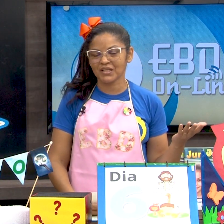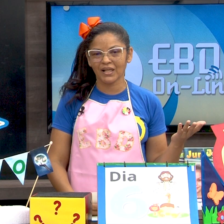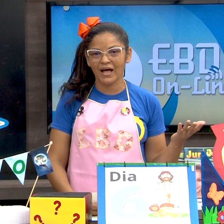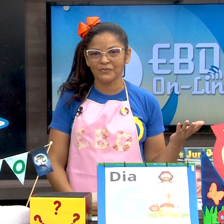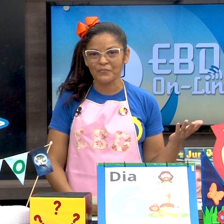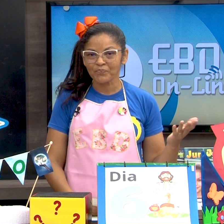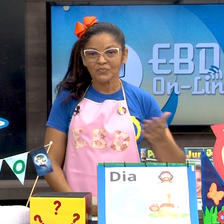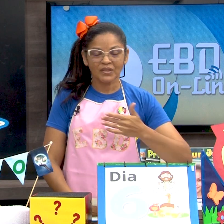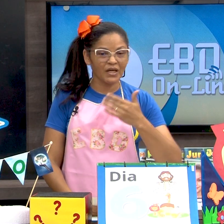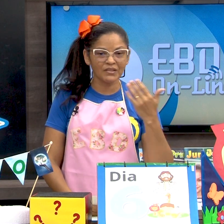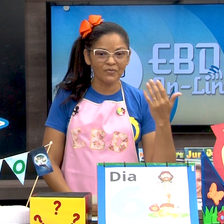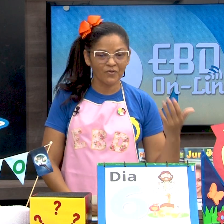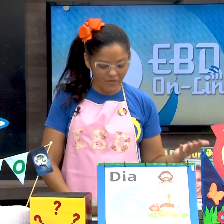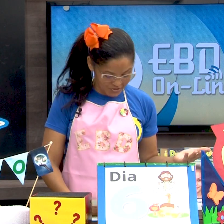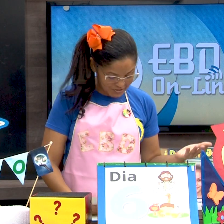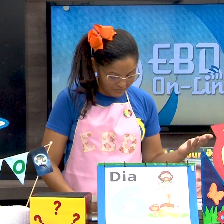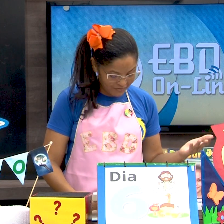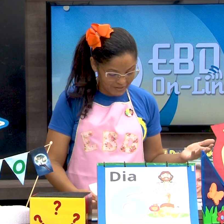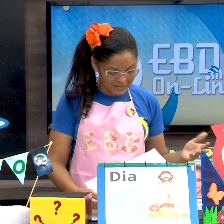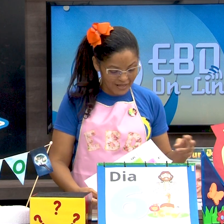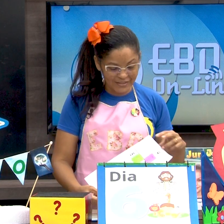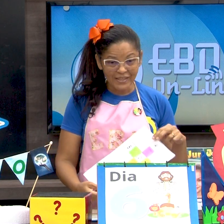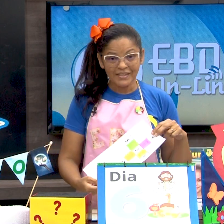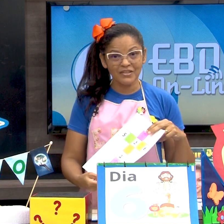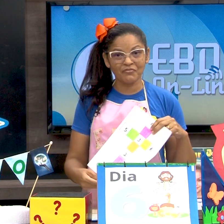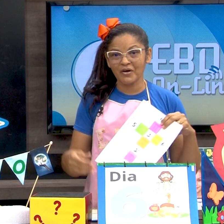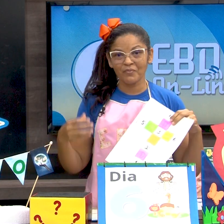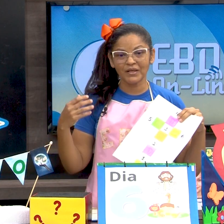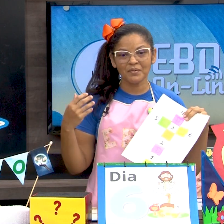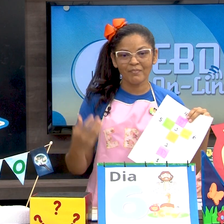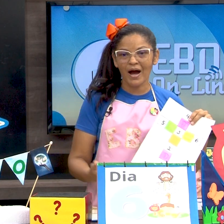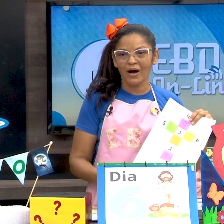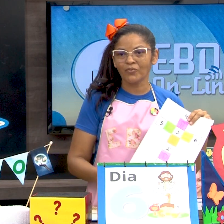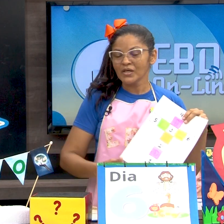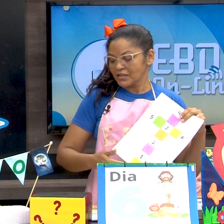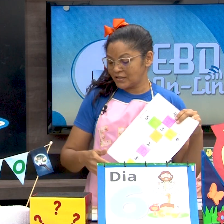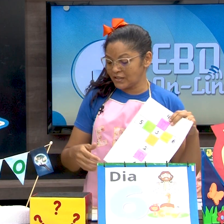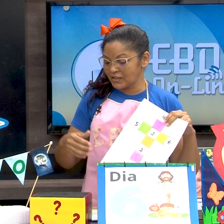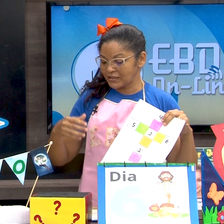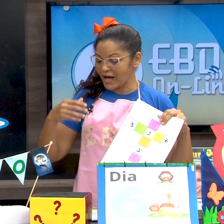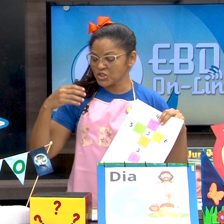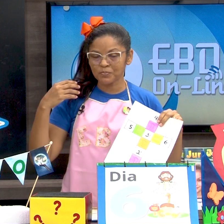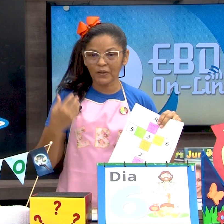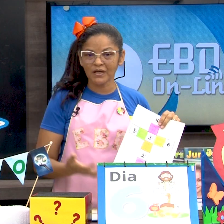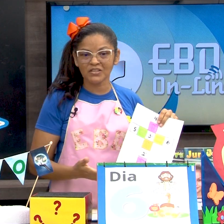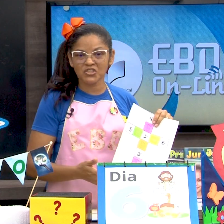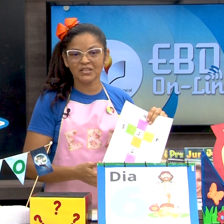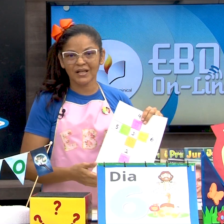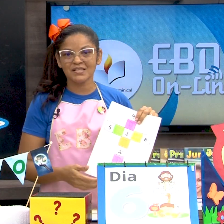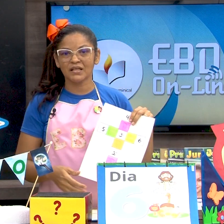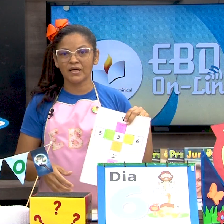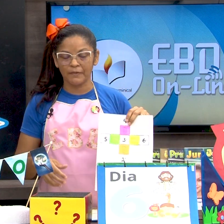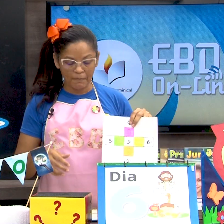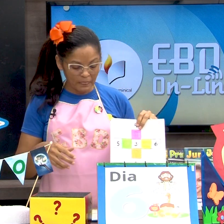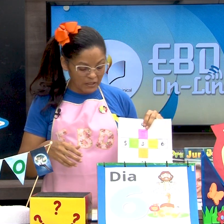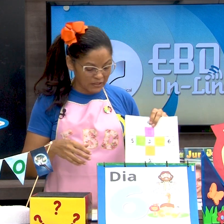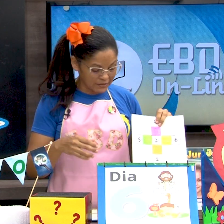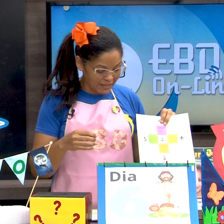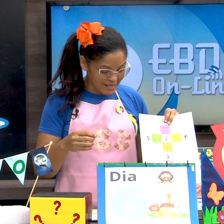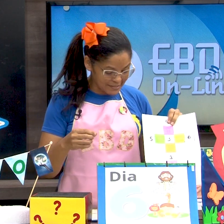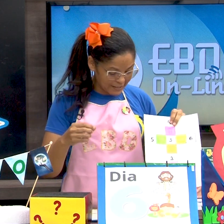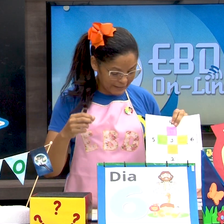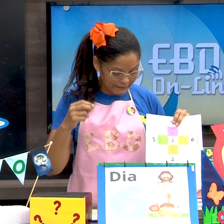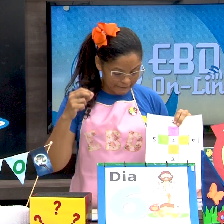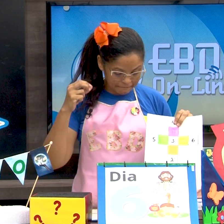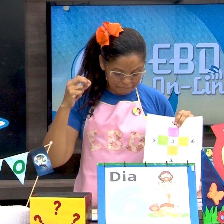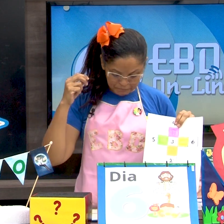um céu estrelado quem não gosta não é verdade de ver um animal de as plantas que trazem